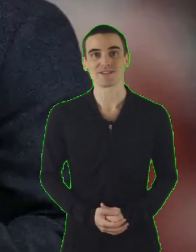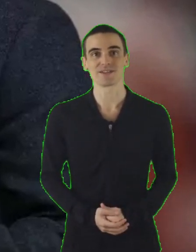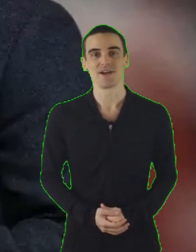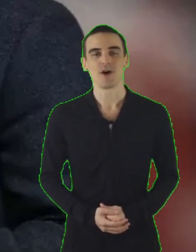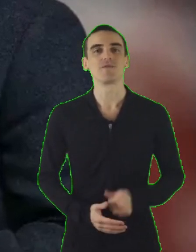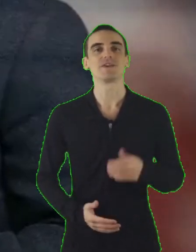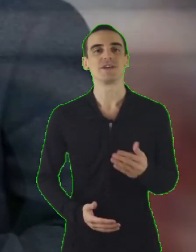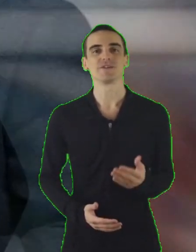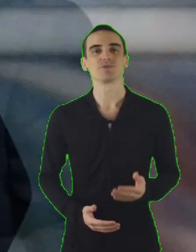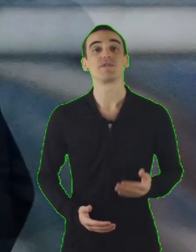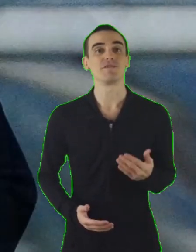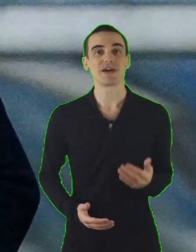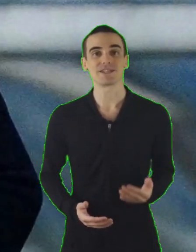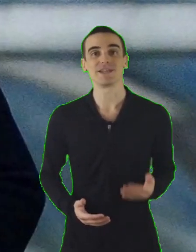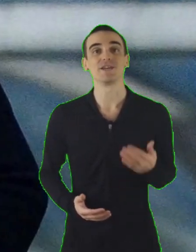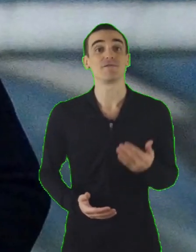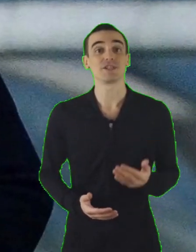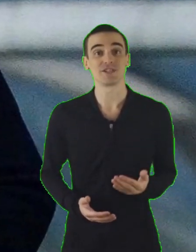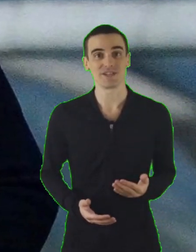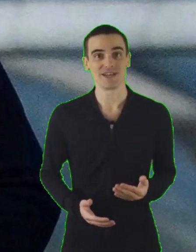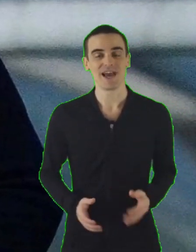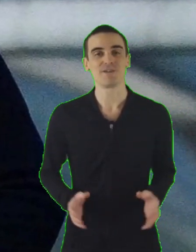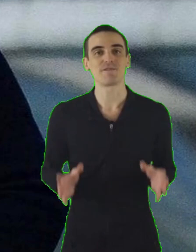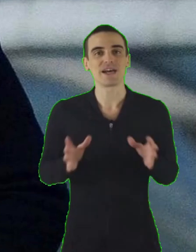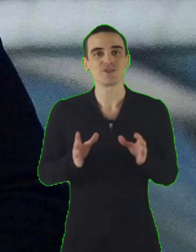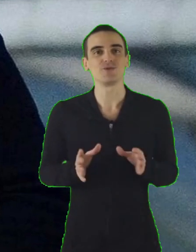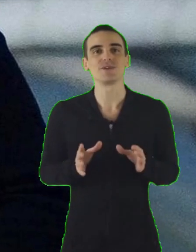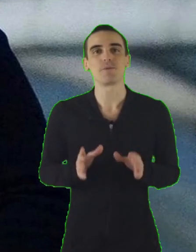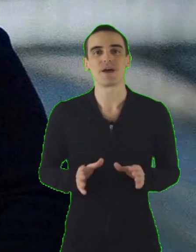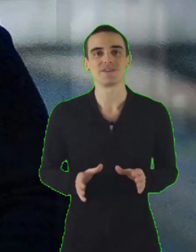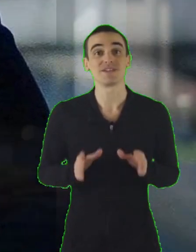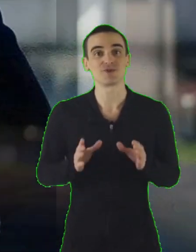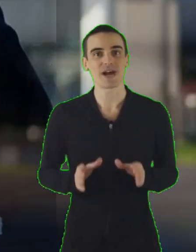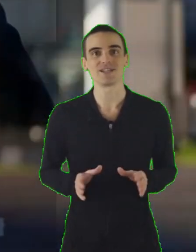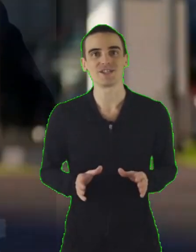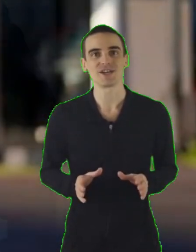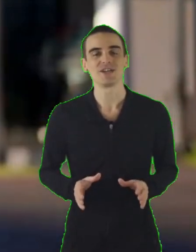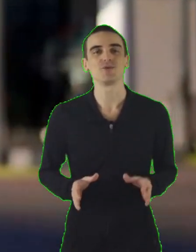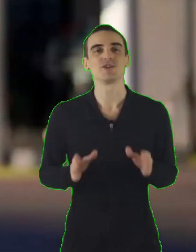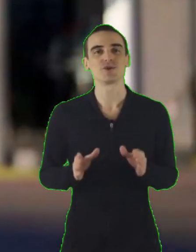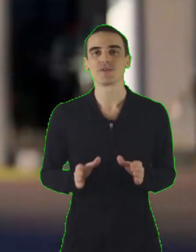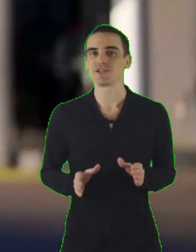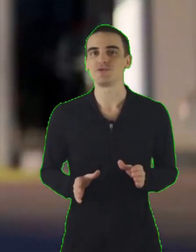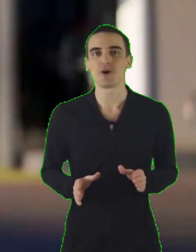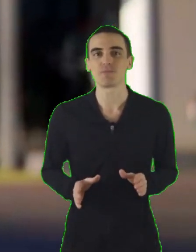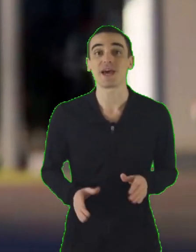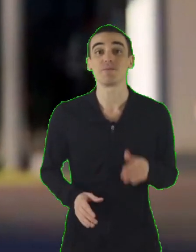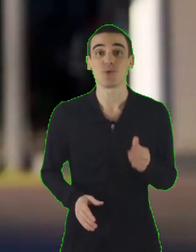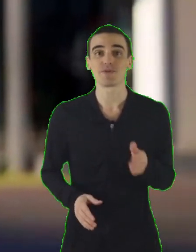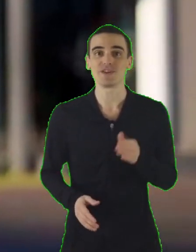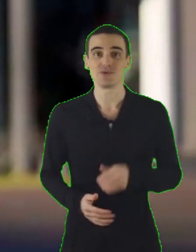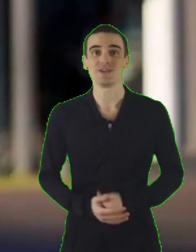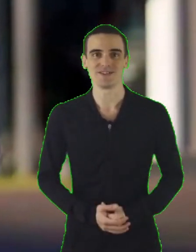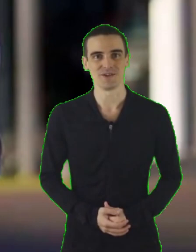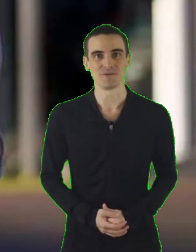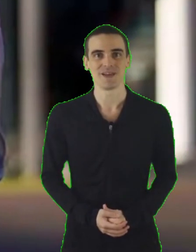Nicolás Larcamón como técnico. Assinará um contrato de 2 anos com o profissional de 39 anos. Jovem, mas com futuro considerado